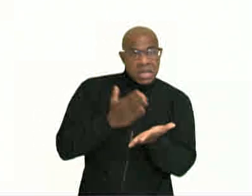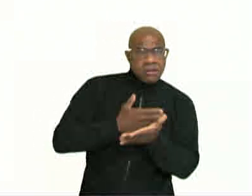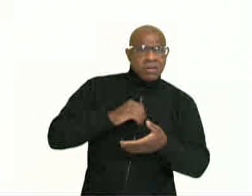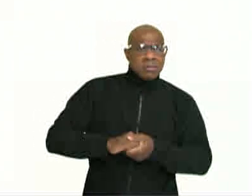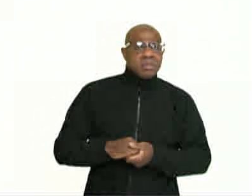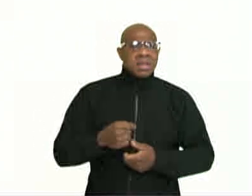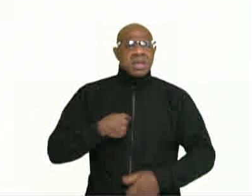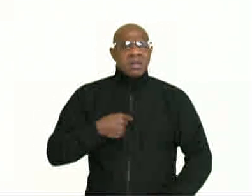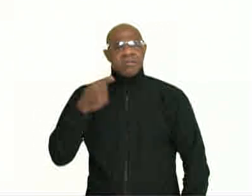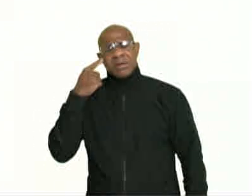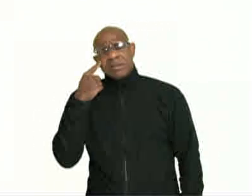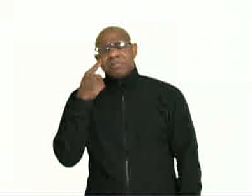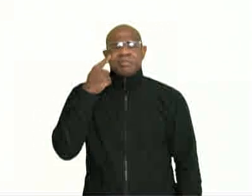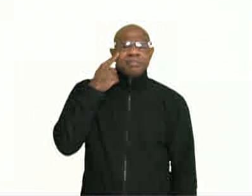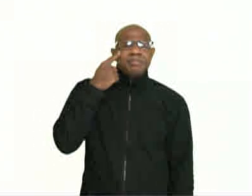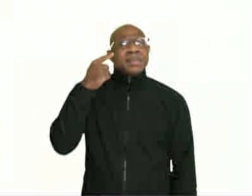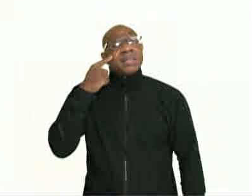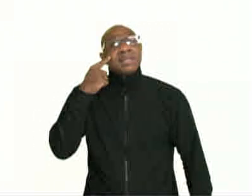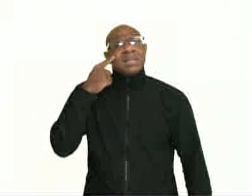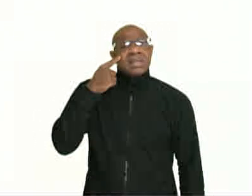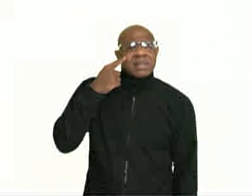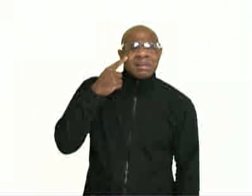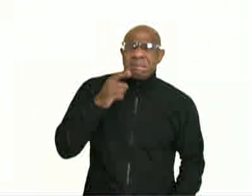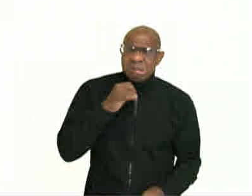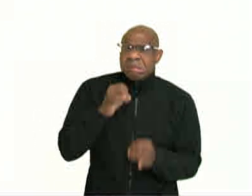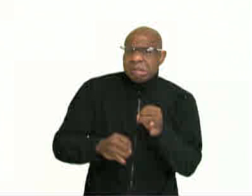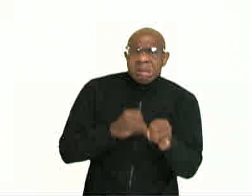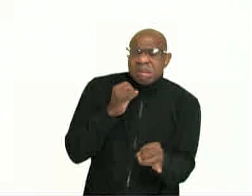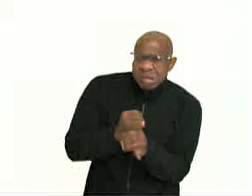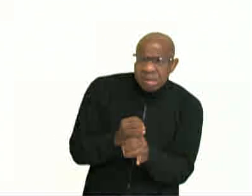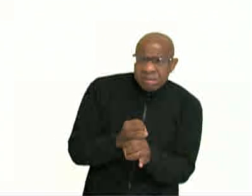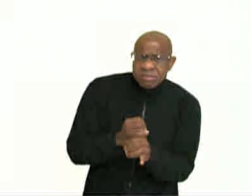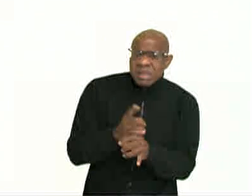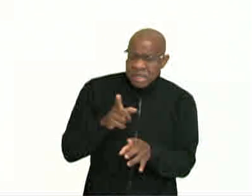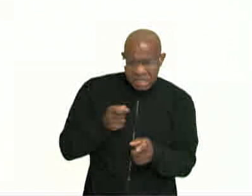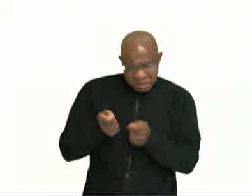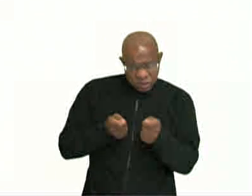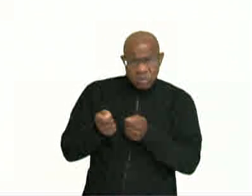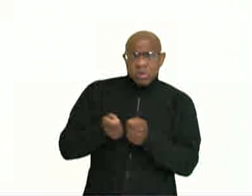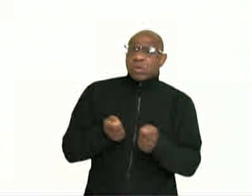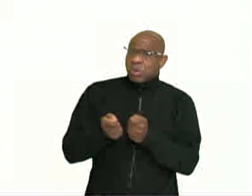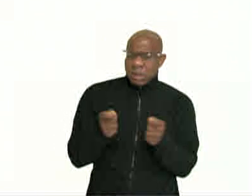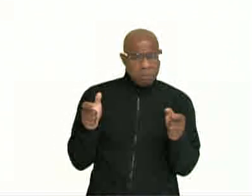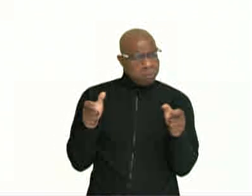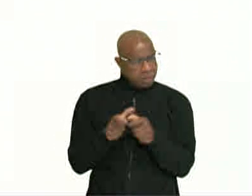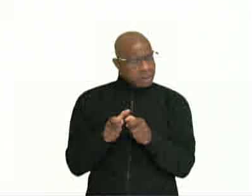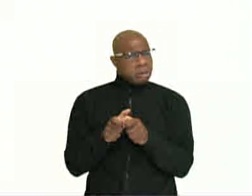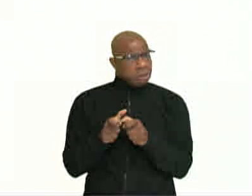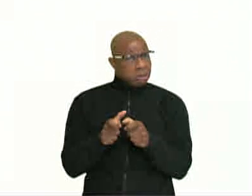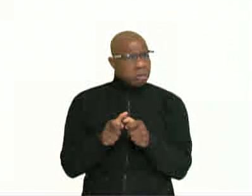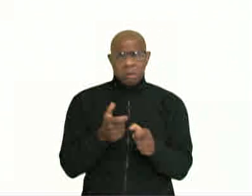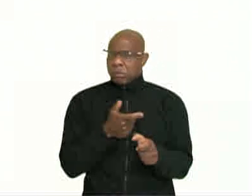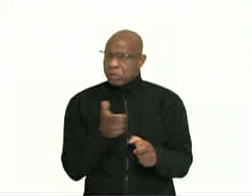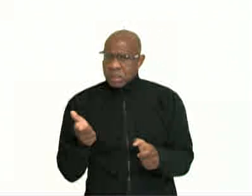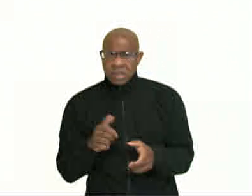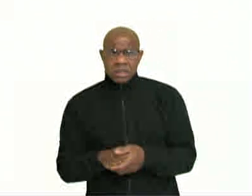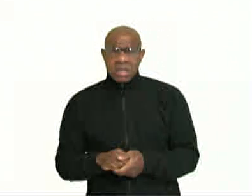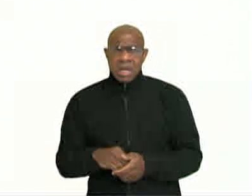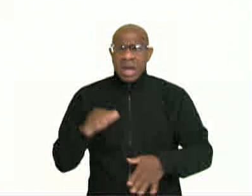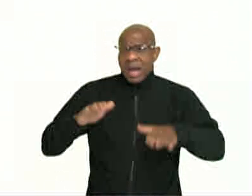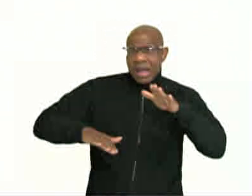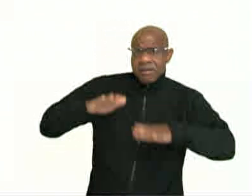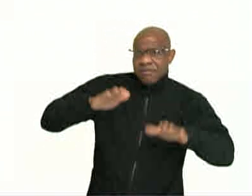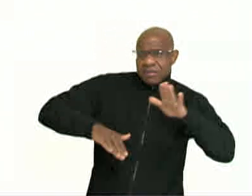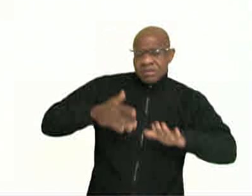pouco alarmada de pensar que a internet, esse controle é ainda menor. Vira e mexe,